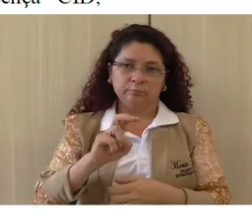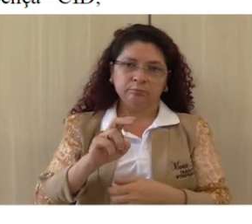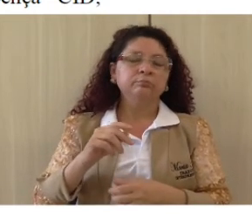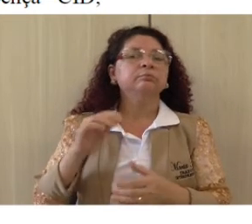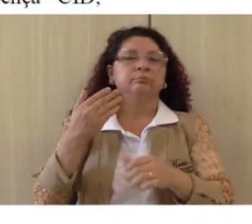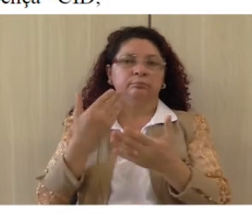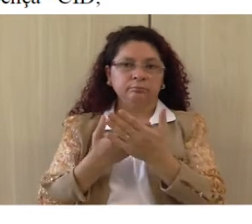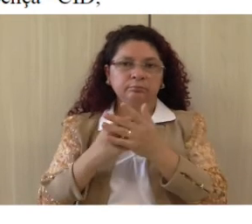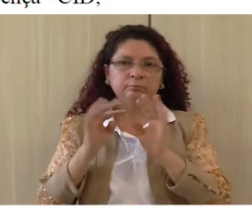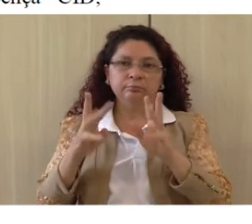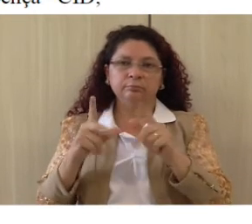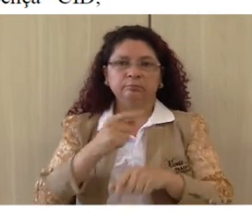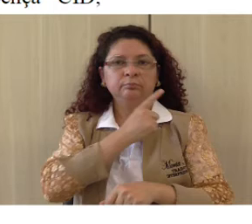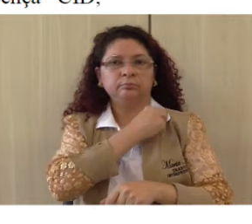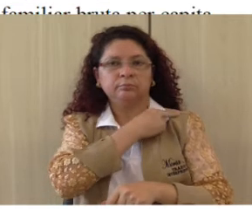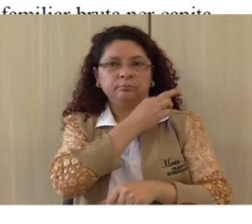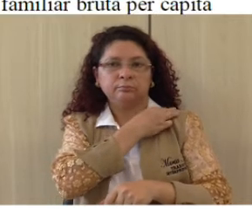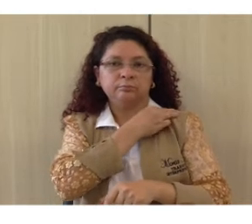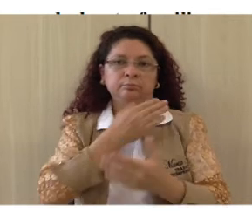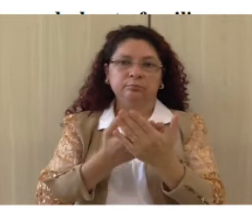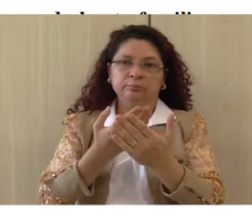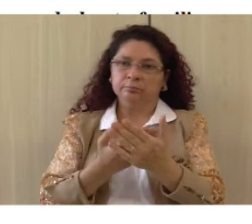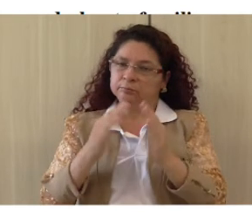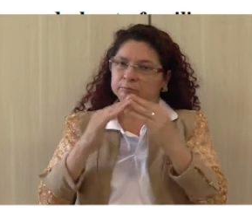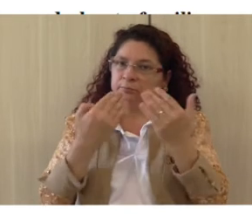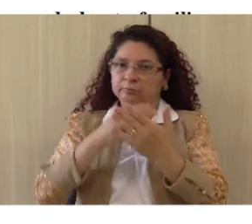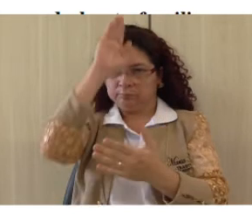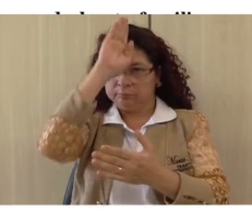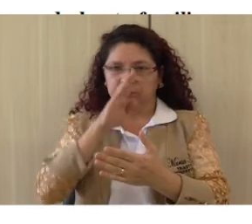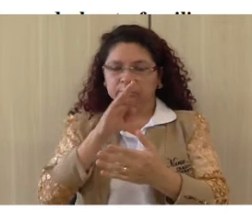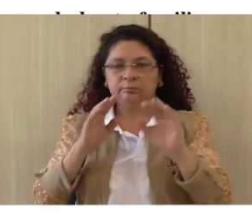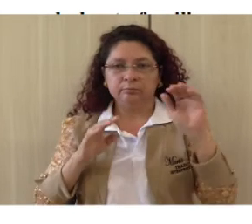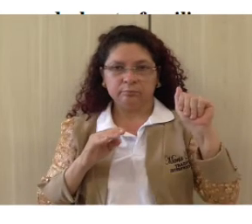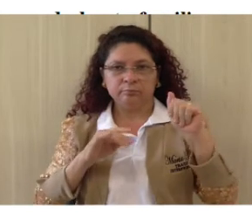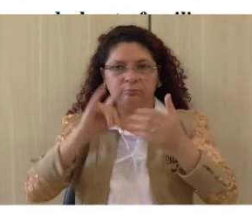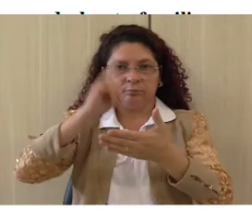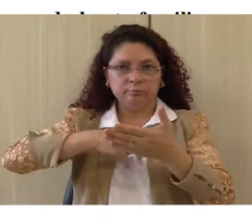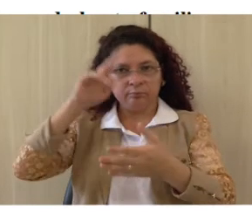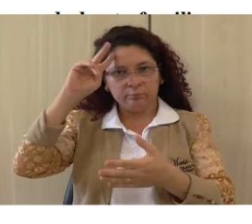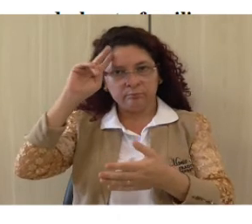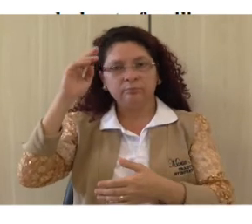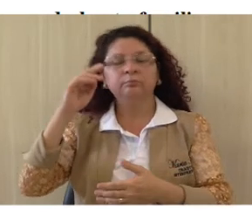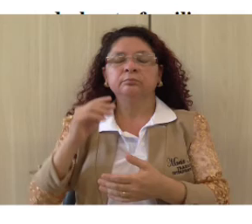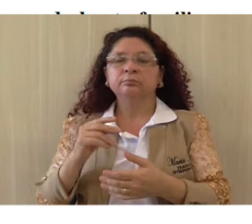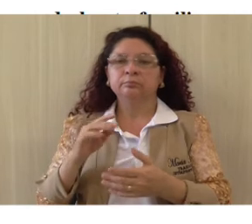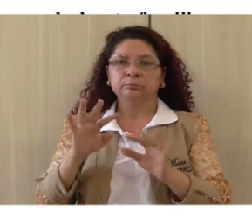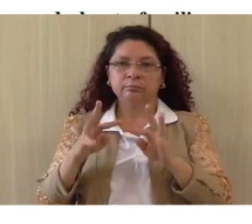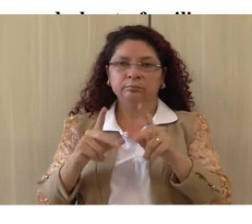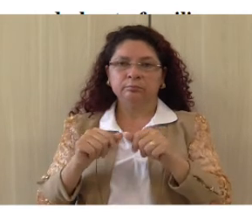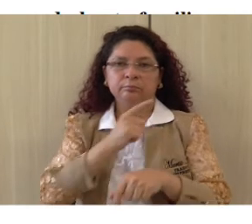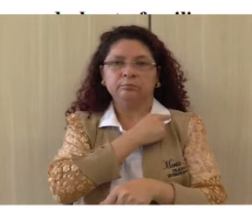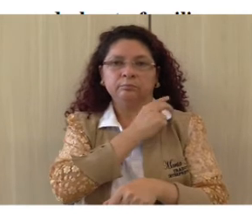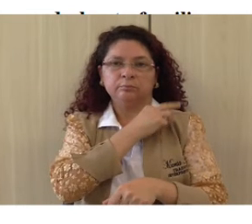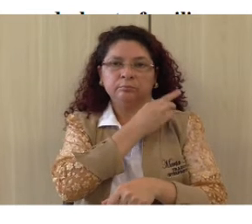tenha cursado integralmente o ensino médio em escola pública. A. Histórico escolar que comprove ter cursado